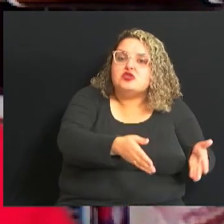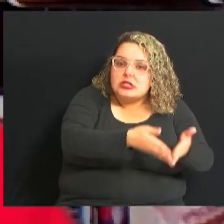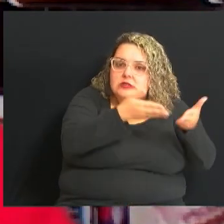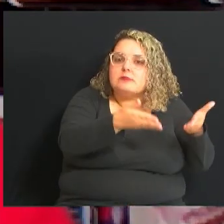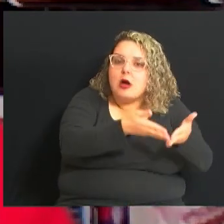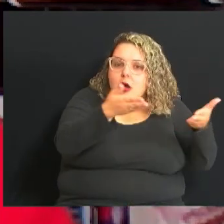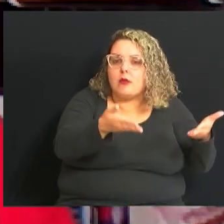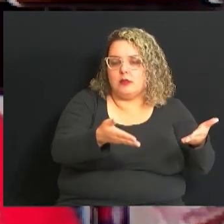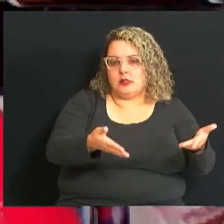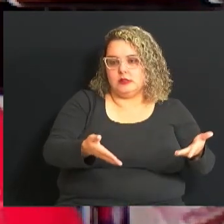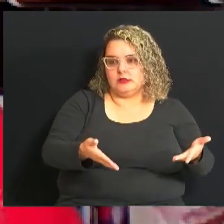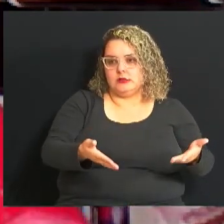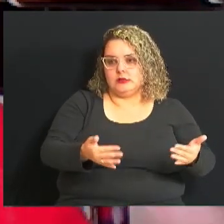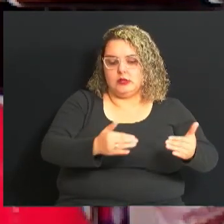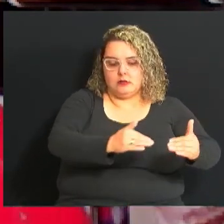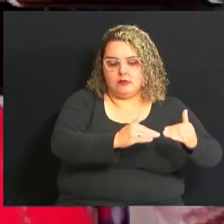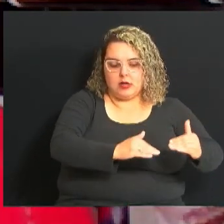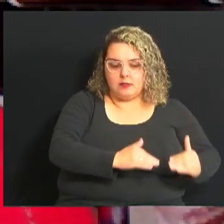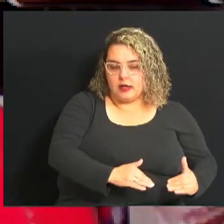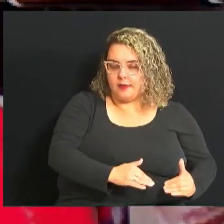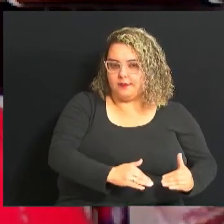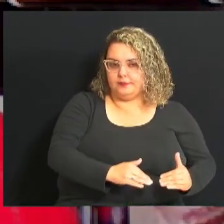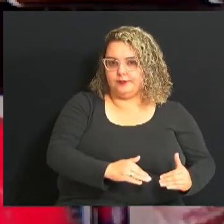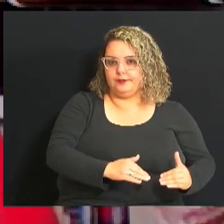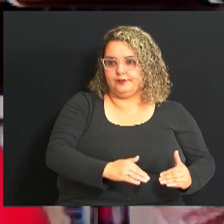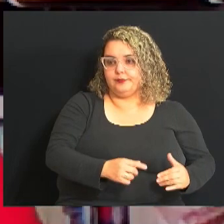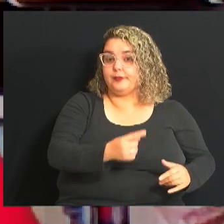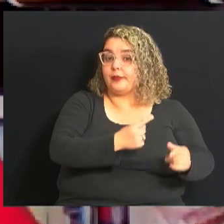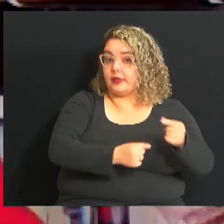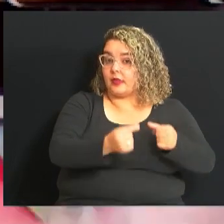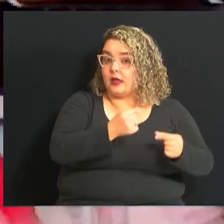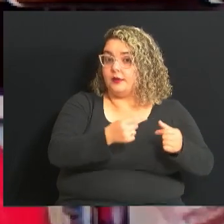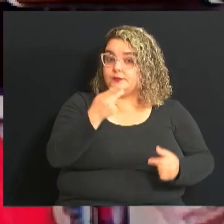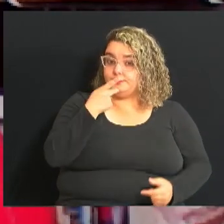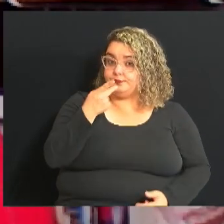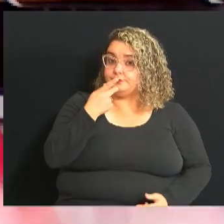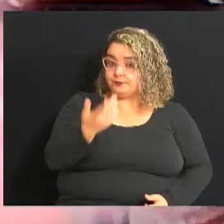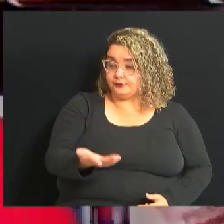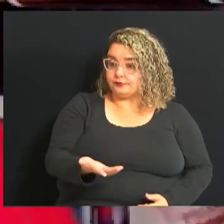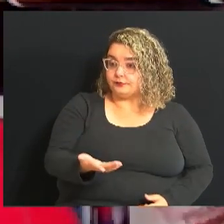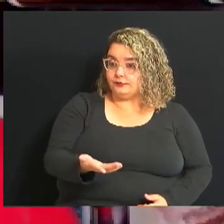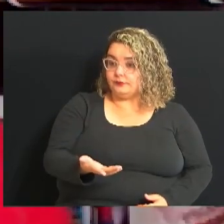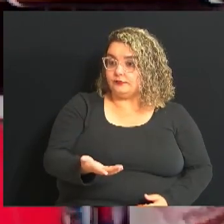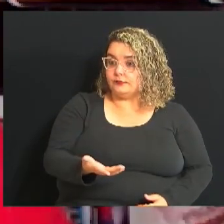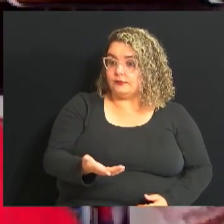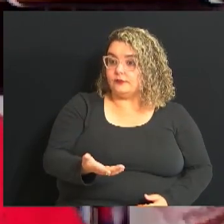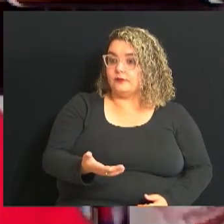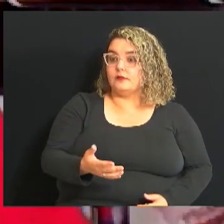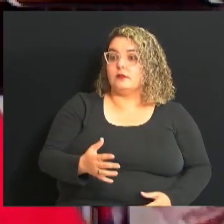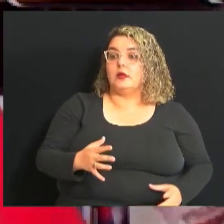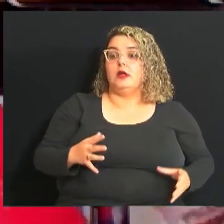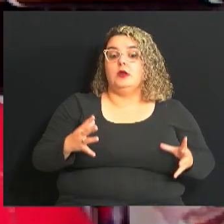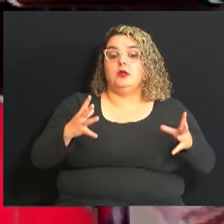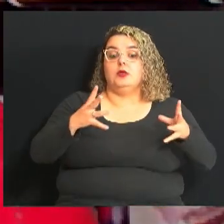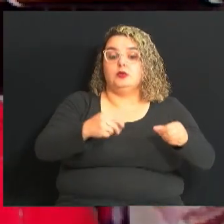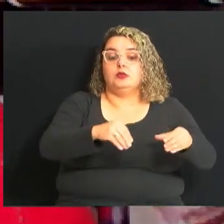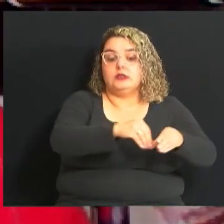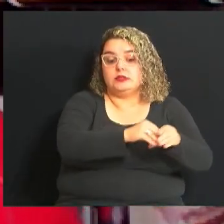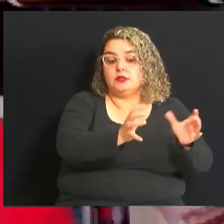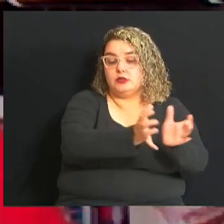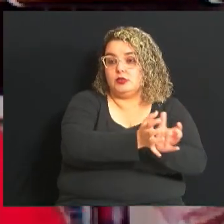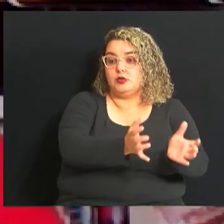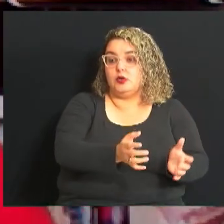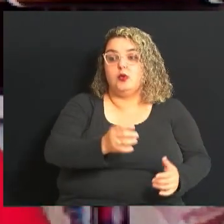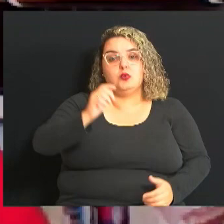camadas inferiores da sociedade, economicamente falando, e dentro desse grupo de pobres, os